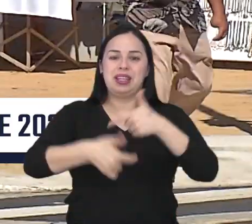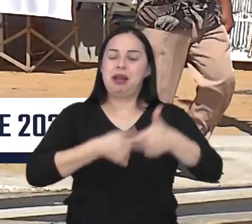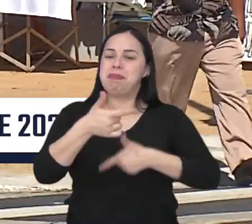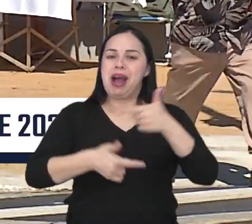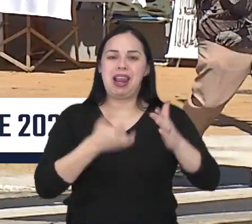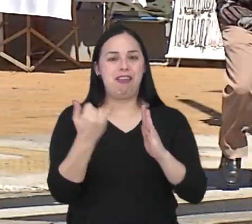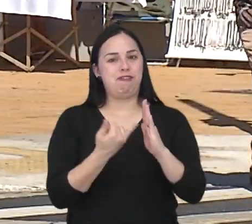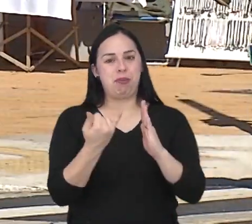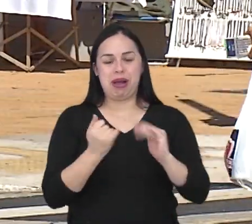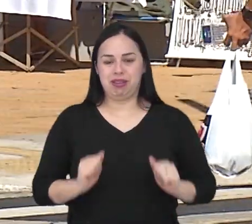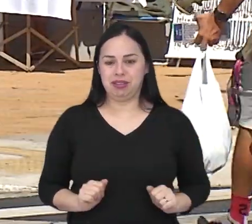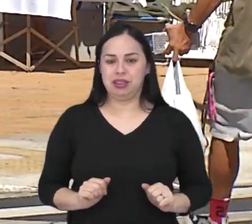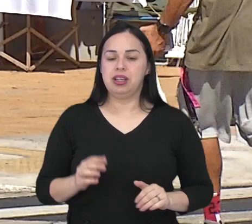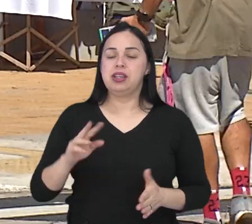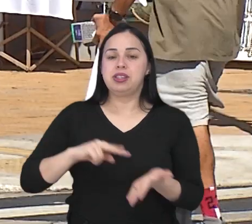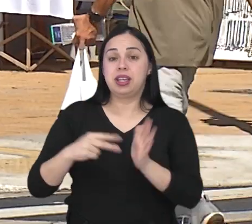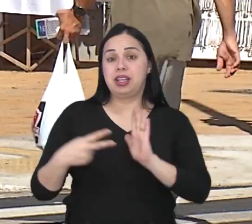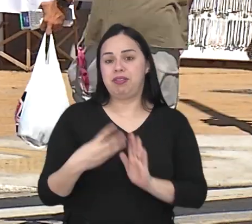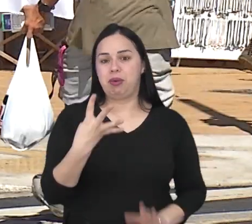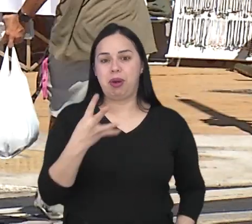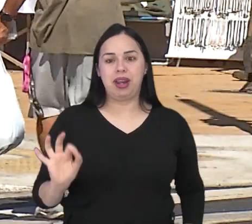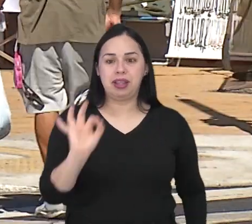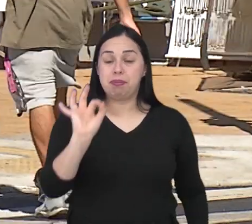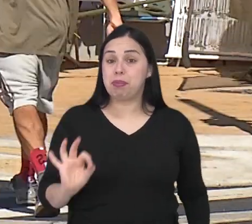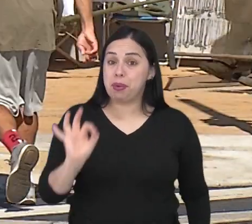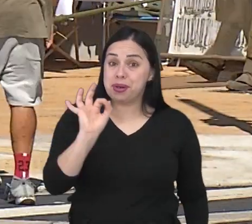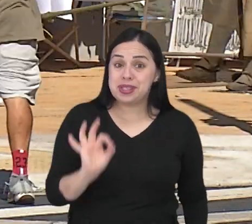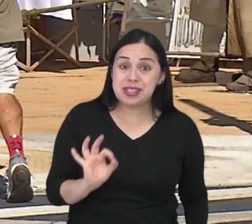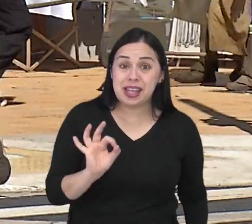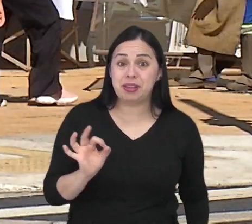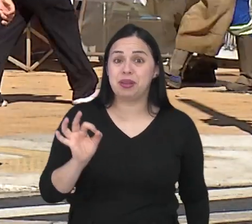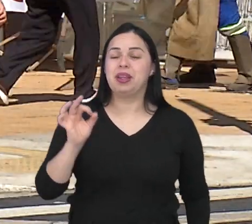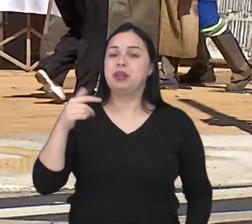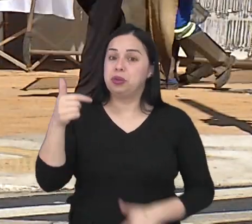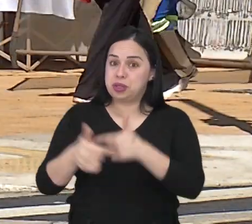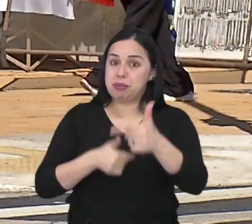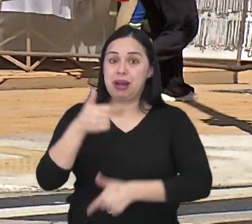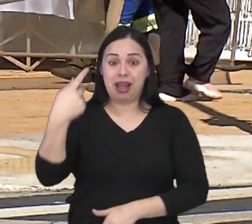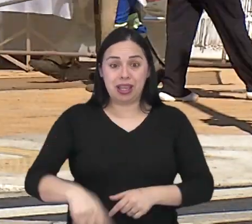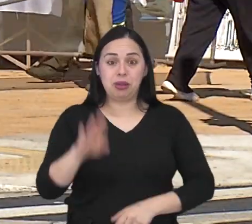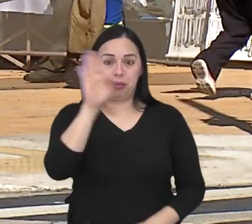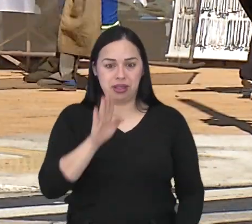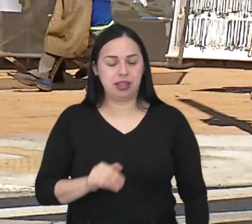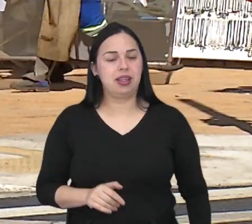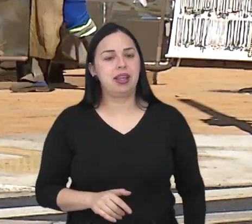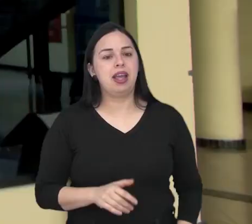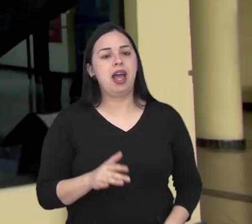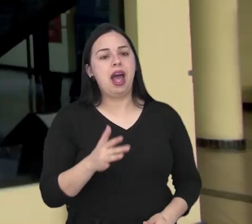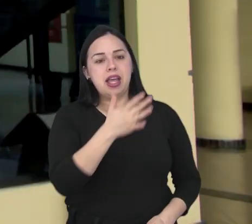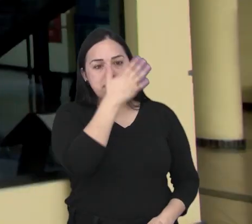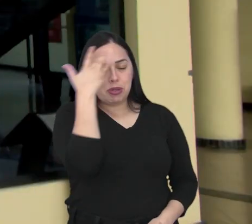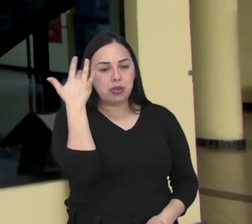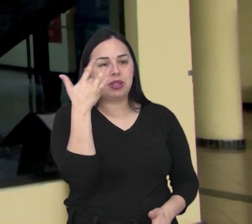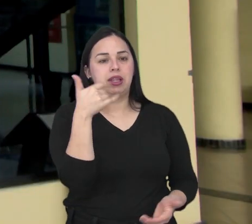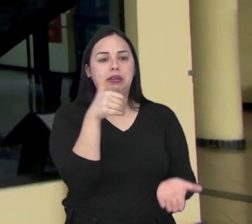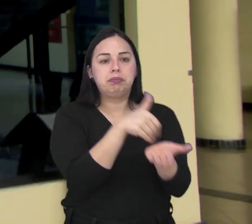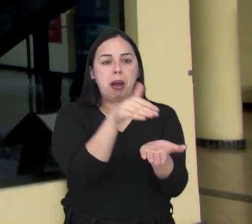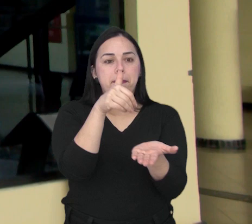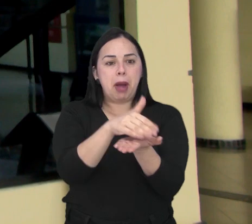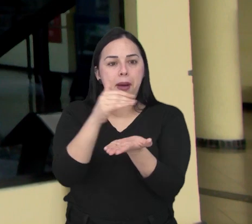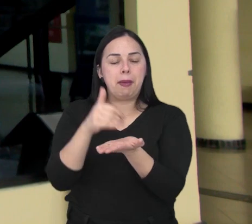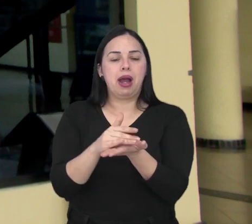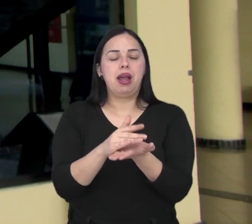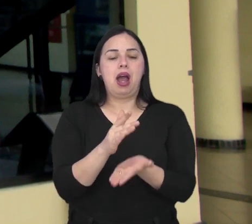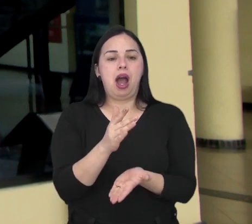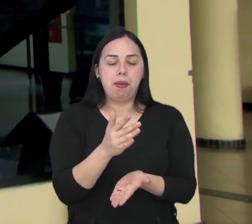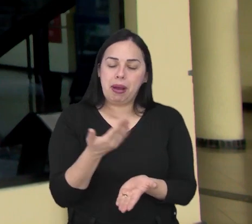informais. Esse número corresponde a quase 40% da mão de obra ativa no país. E aí muitas pessoas perderam seu emprego